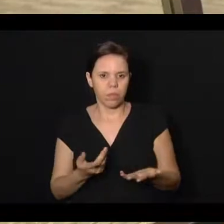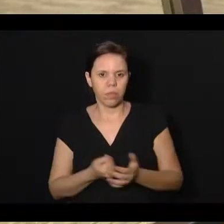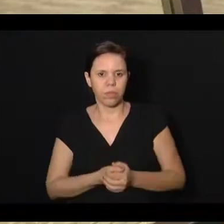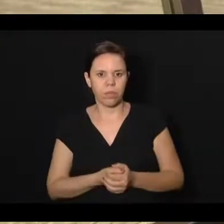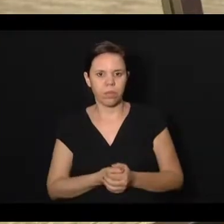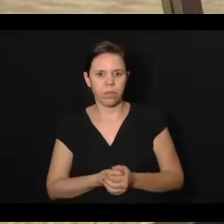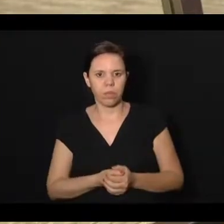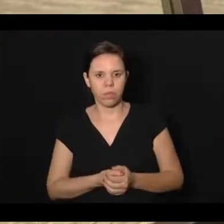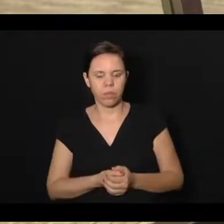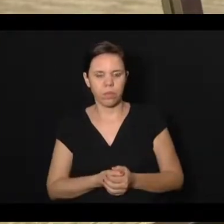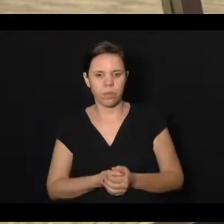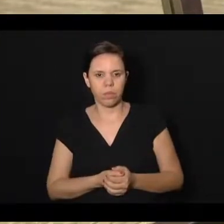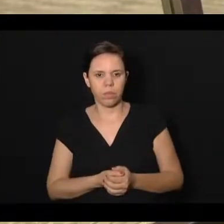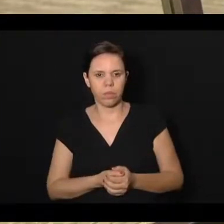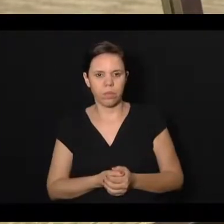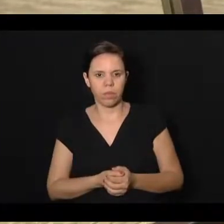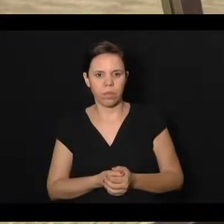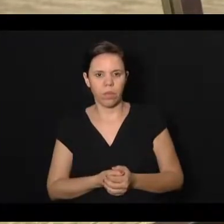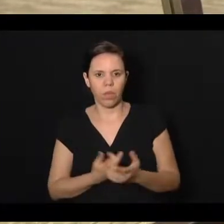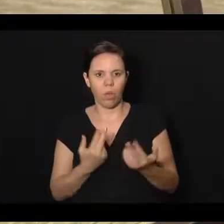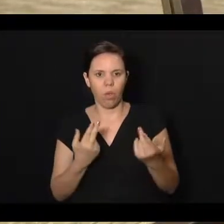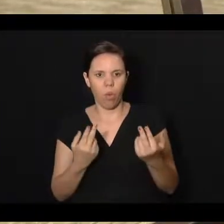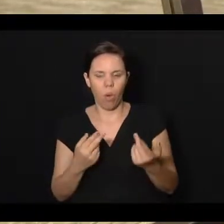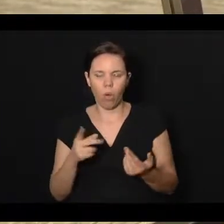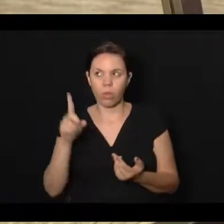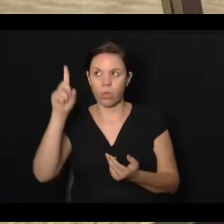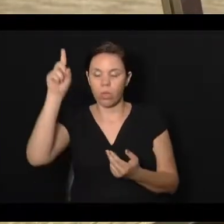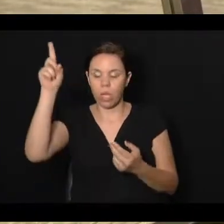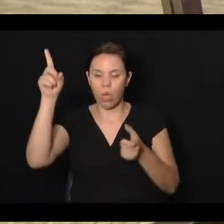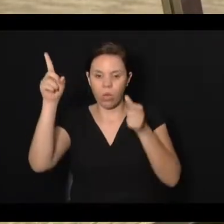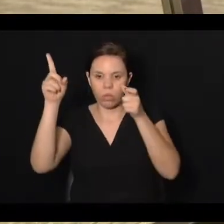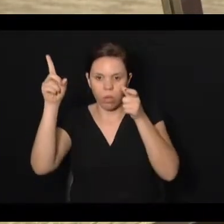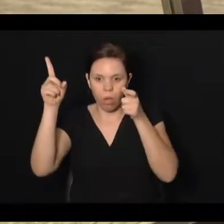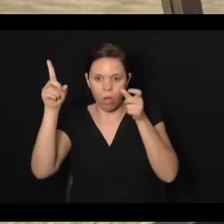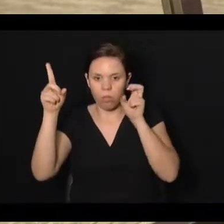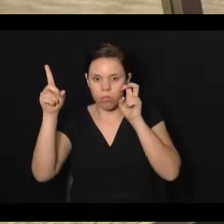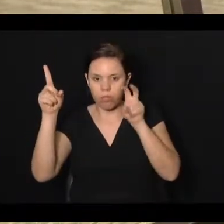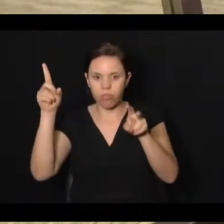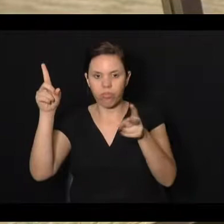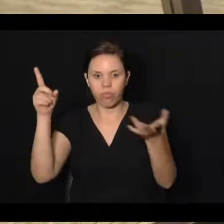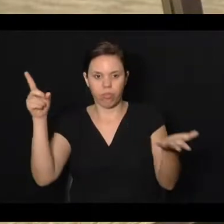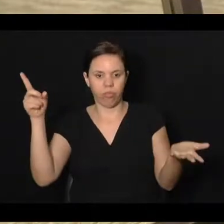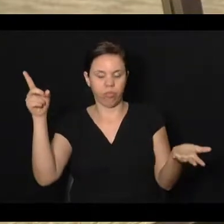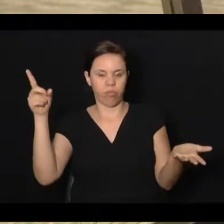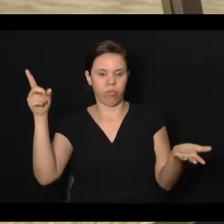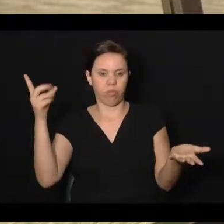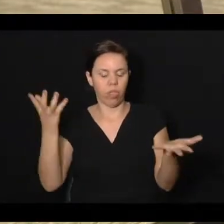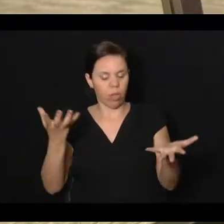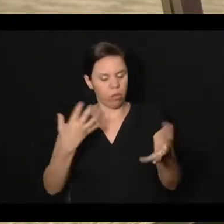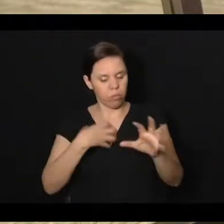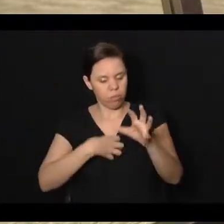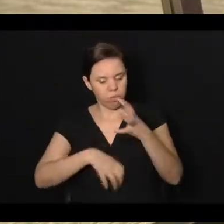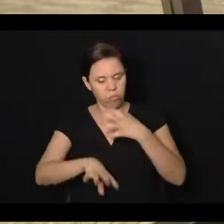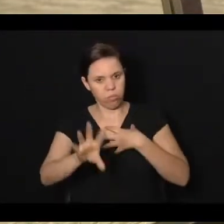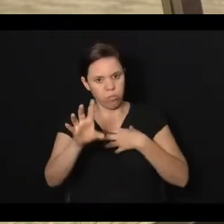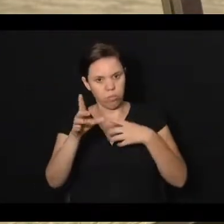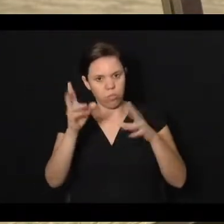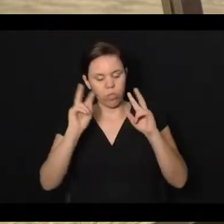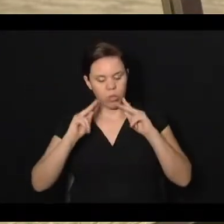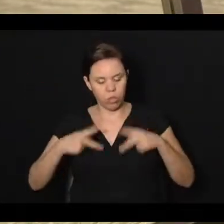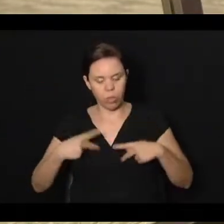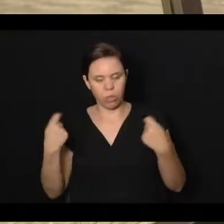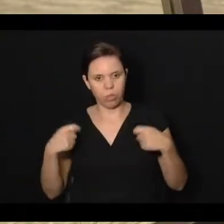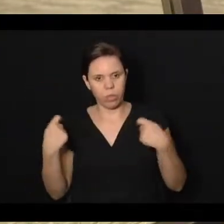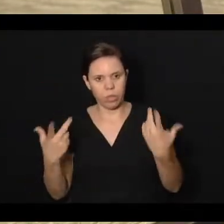na rua com o olhar de deus né vendo uma pessoa um ser humano ali que precisa